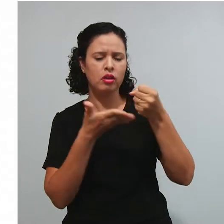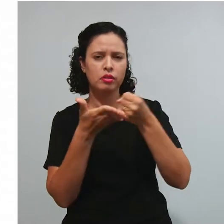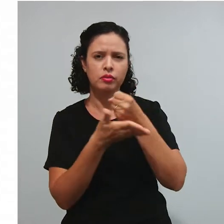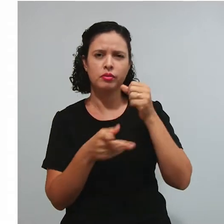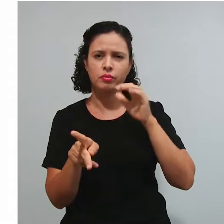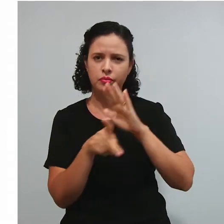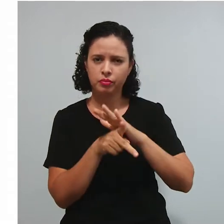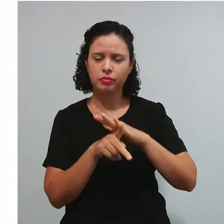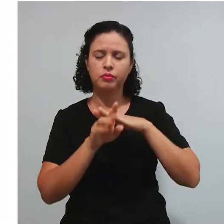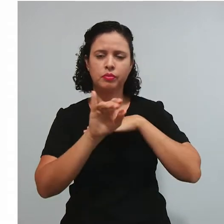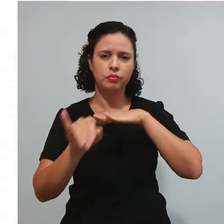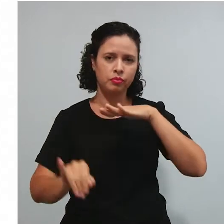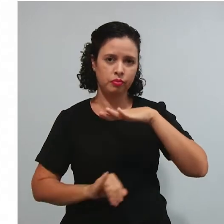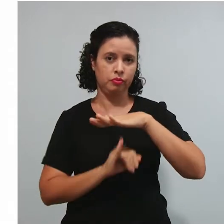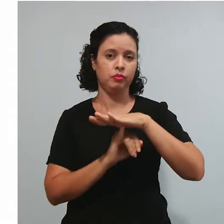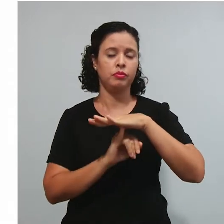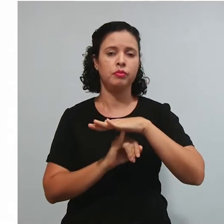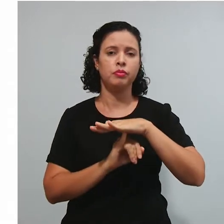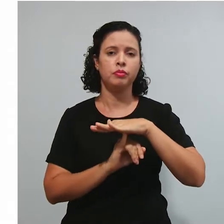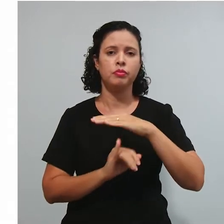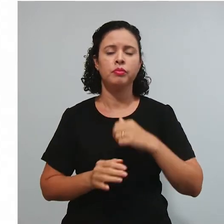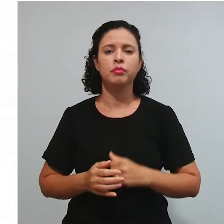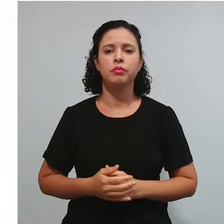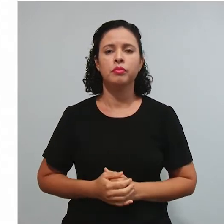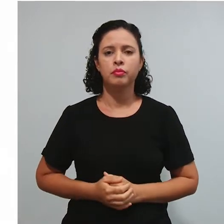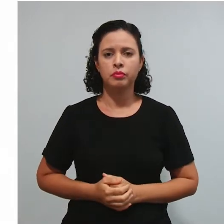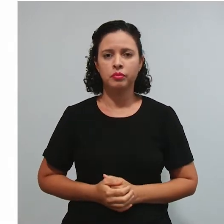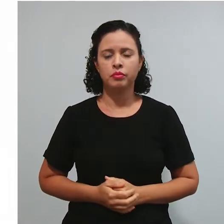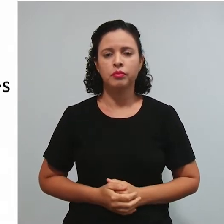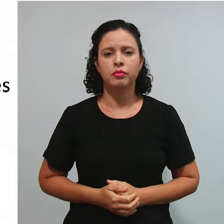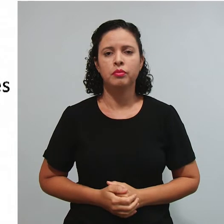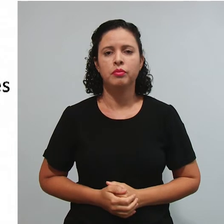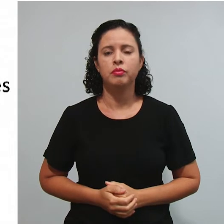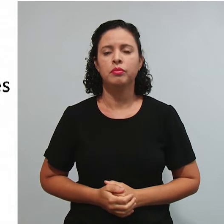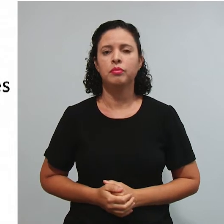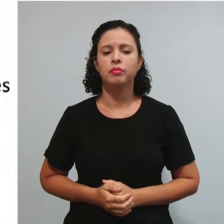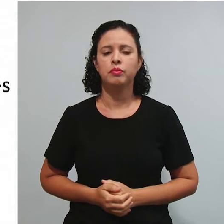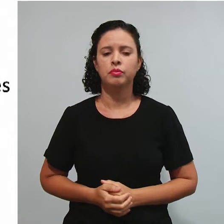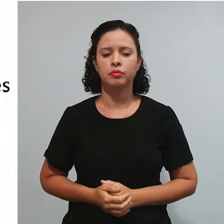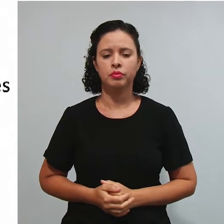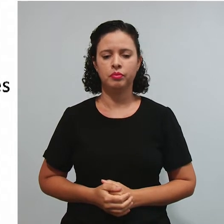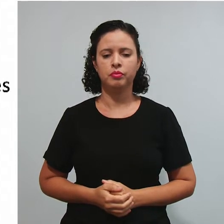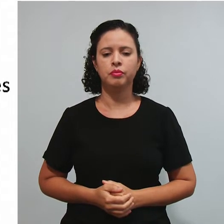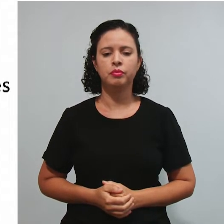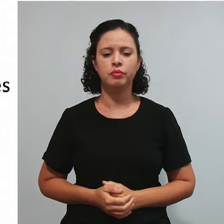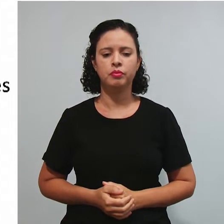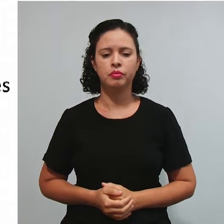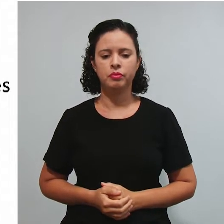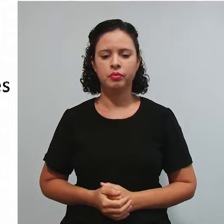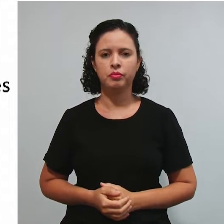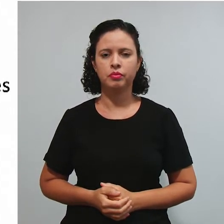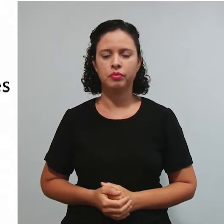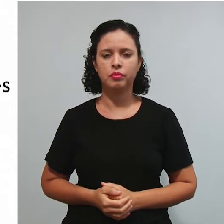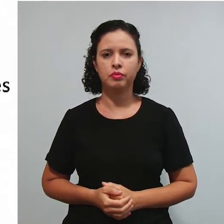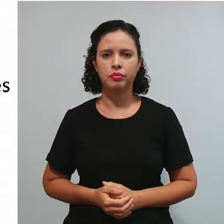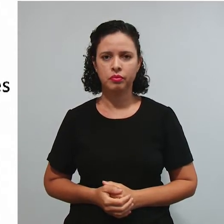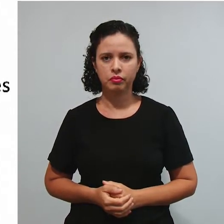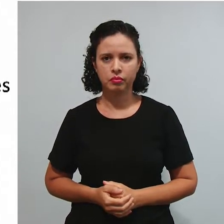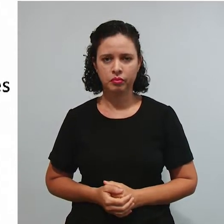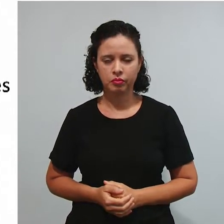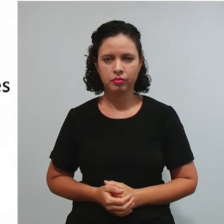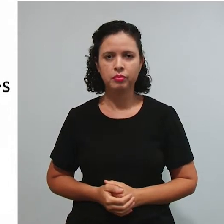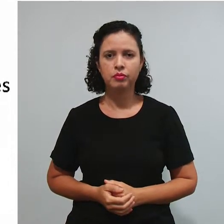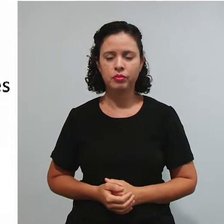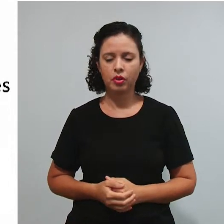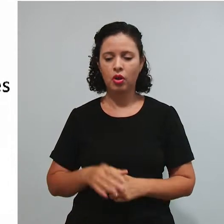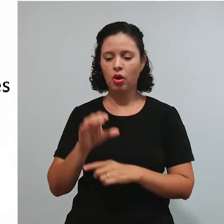básicos de uma organização. Tá certo? Vamos em frente. Muito bem. O conceito